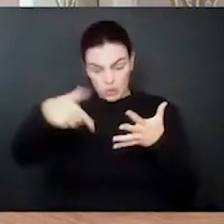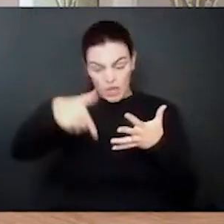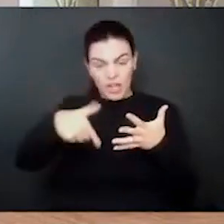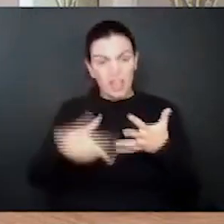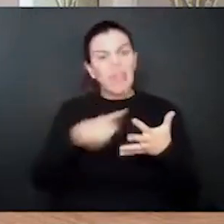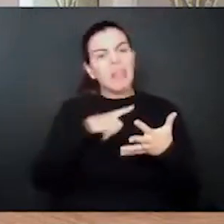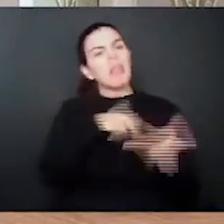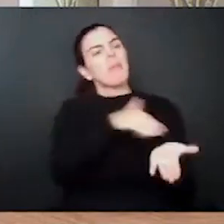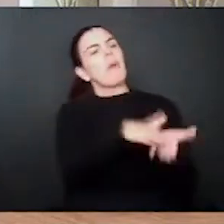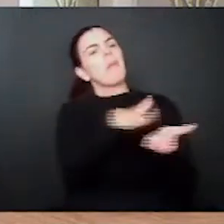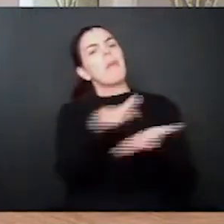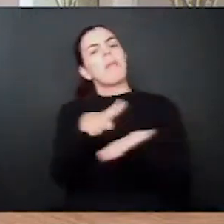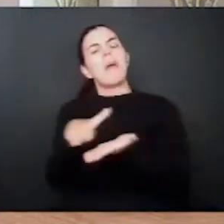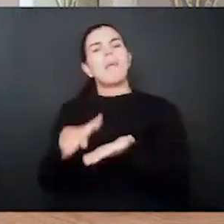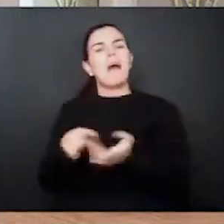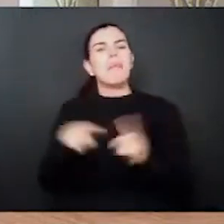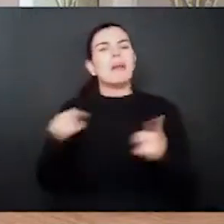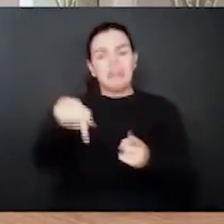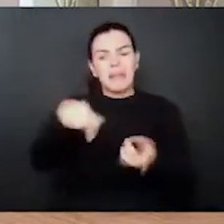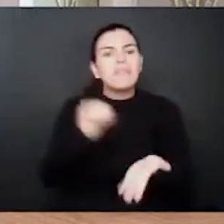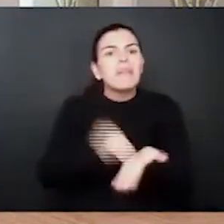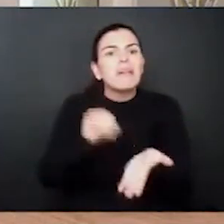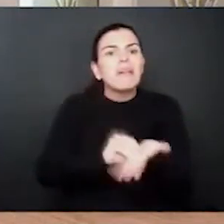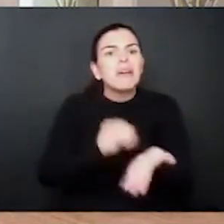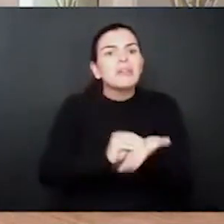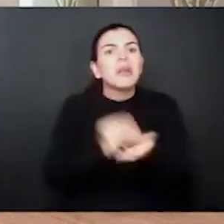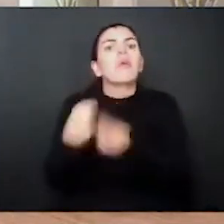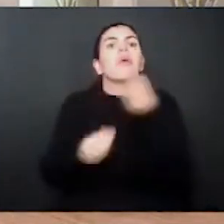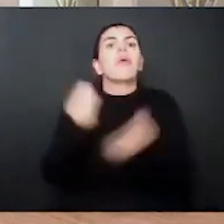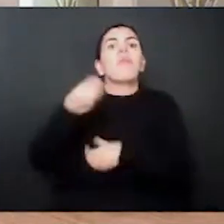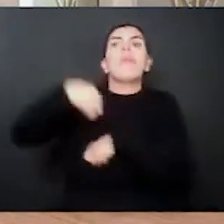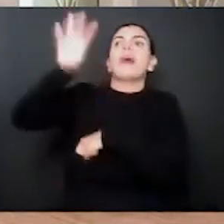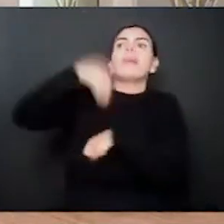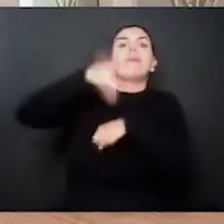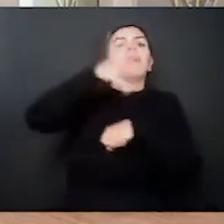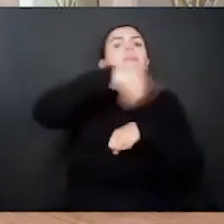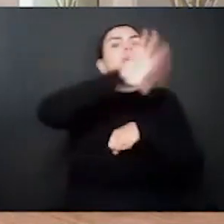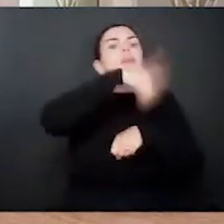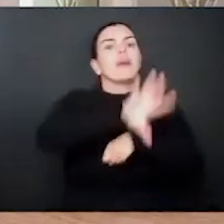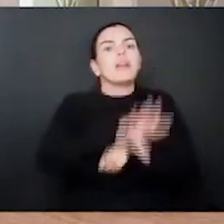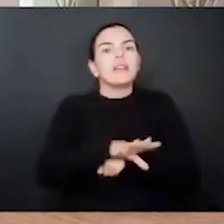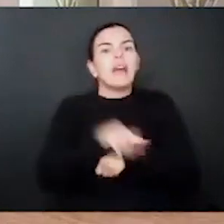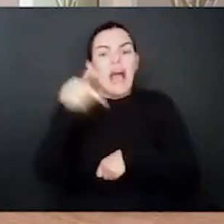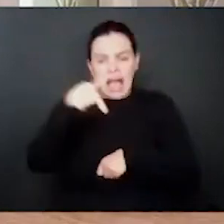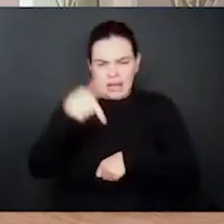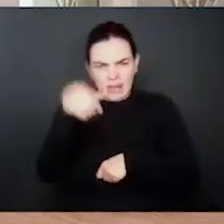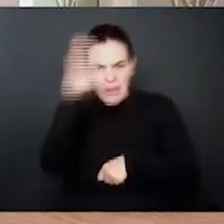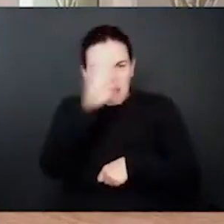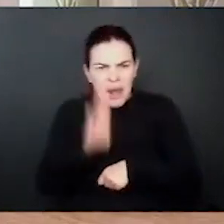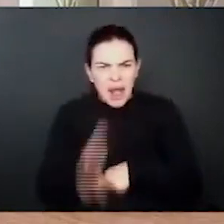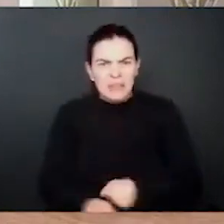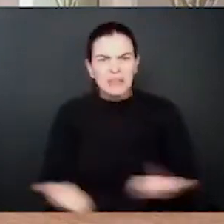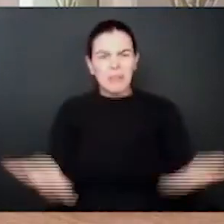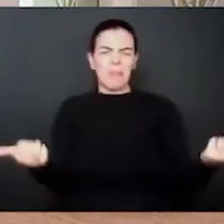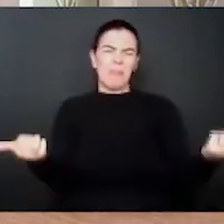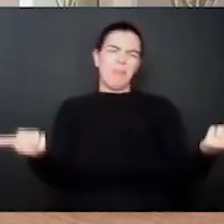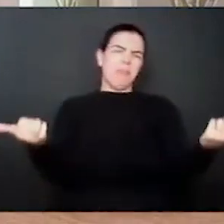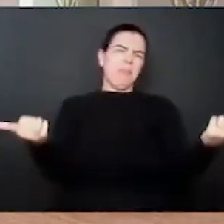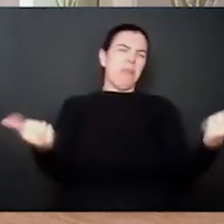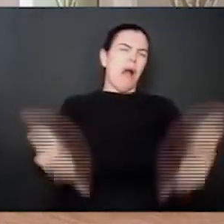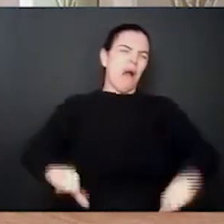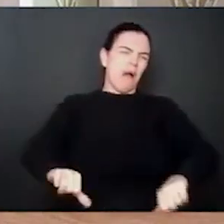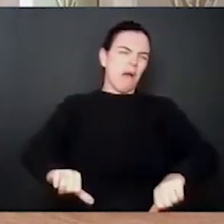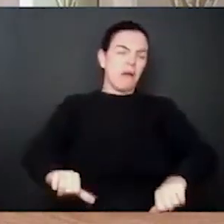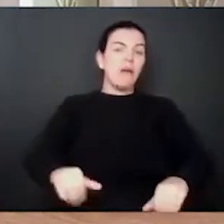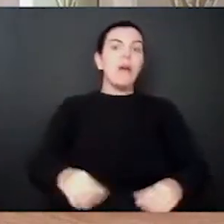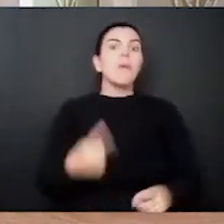crianças? Gente, eu vejo a tragédia do Brasil. Por que que o Brasil não é de primeiro mundo? A gente,